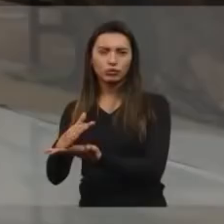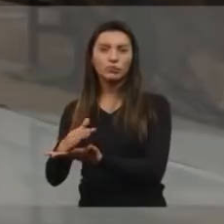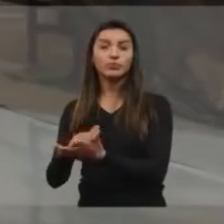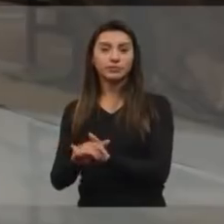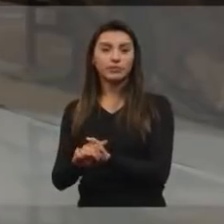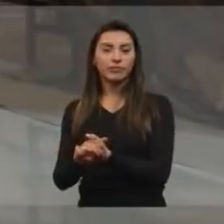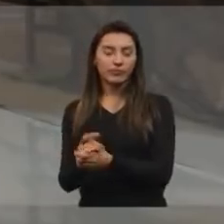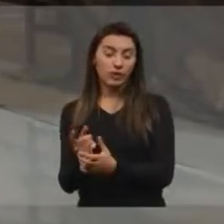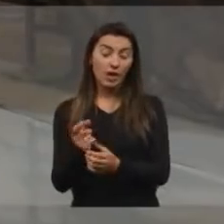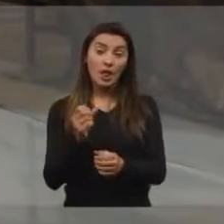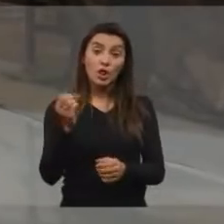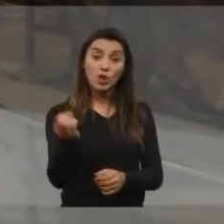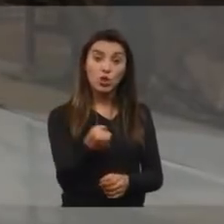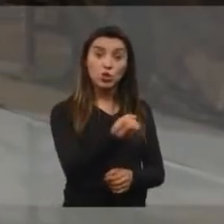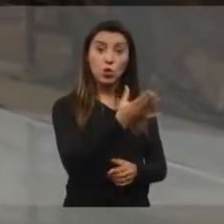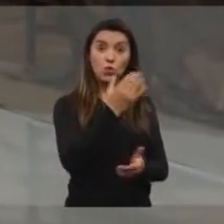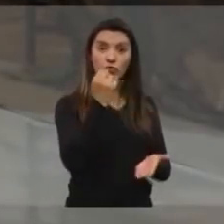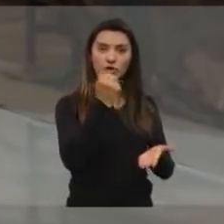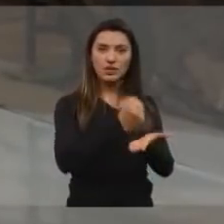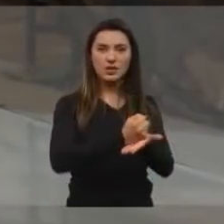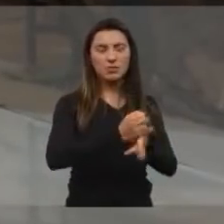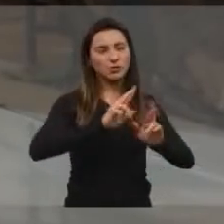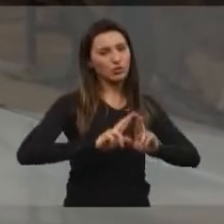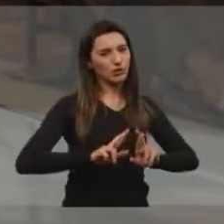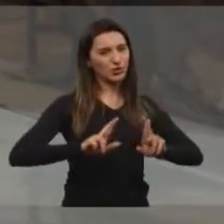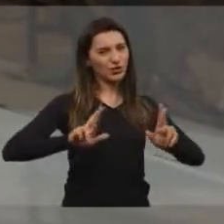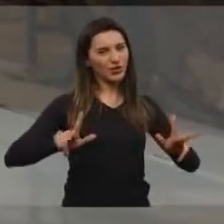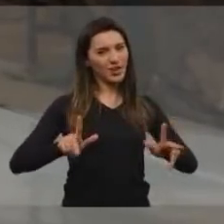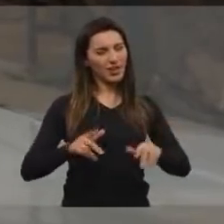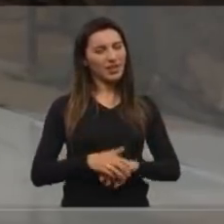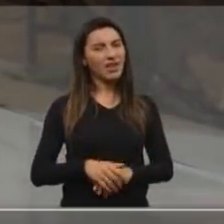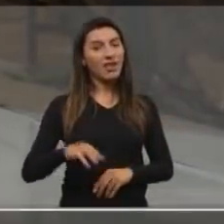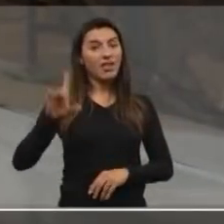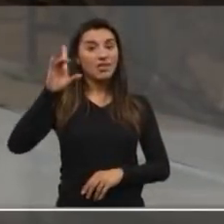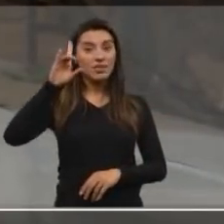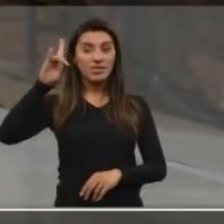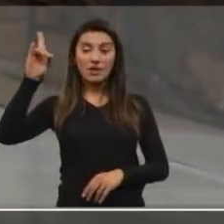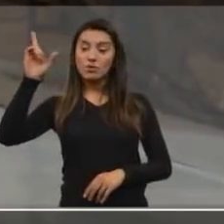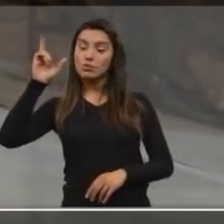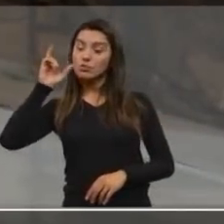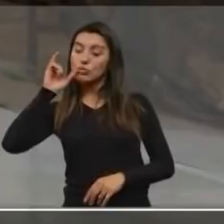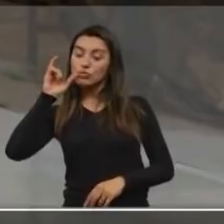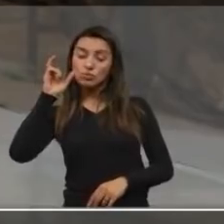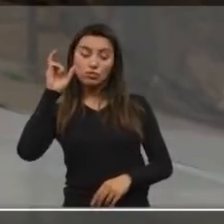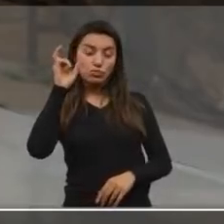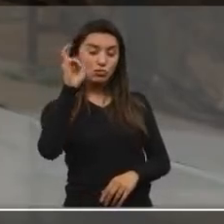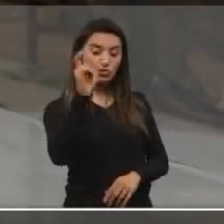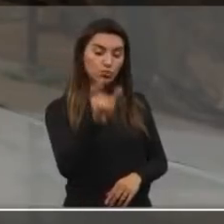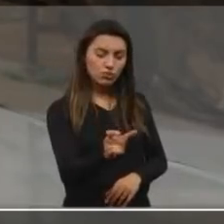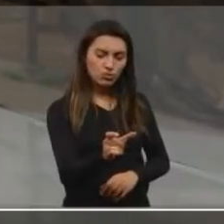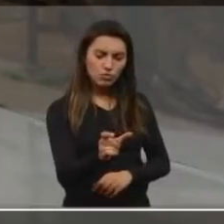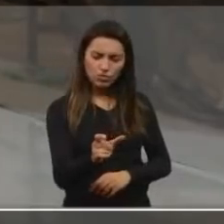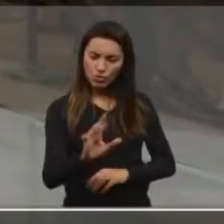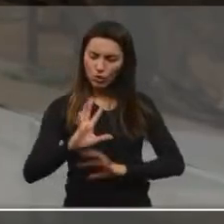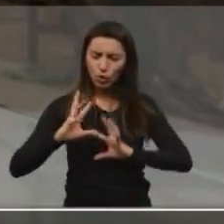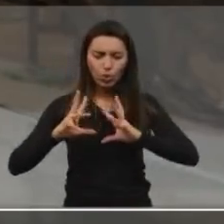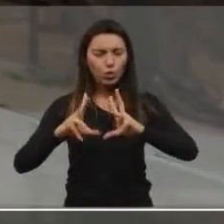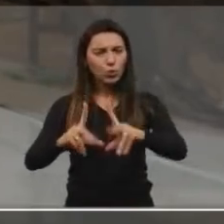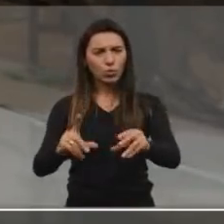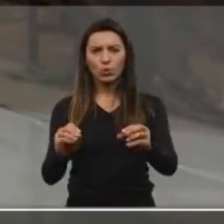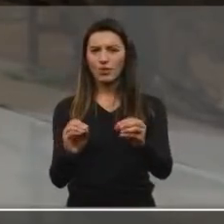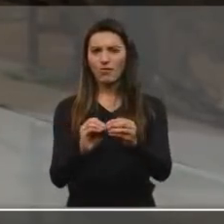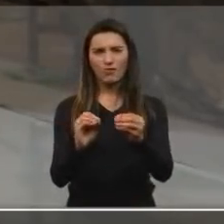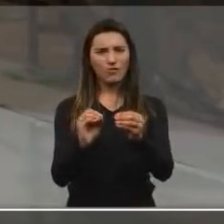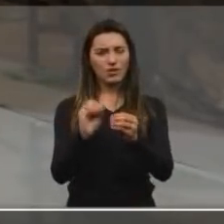outros padres compreendem que deus mandou sua palavra na criação de toda a humanidade